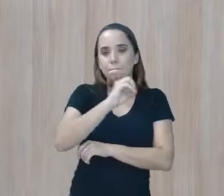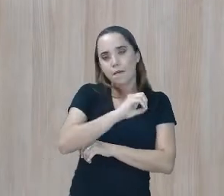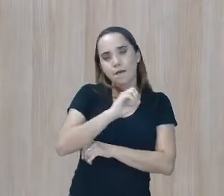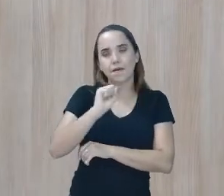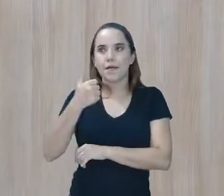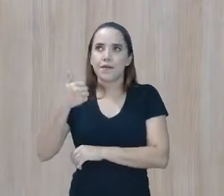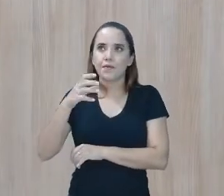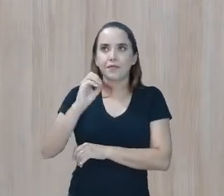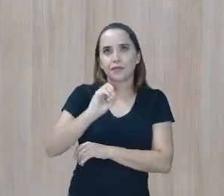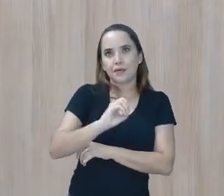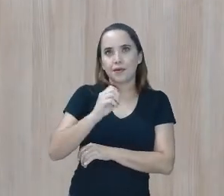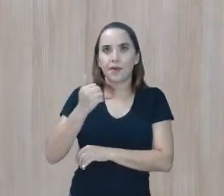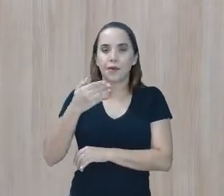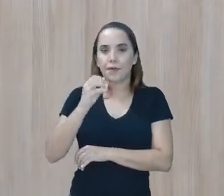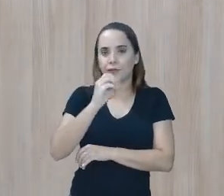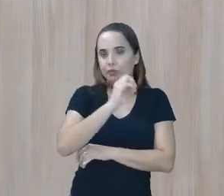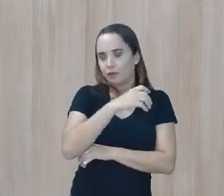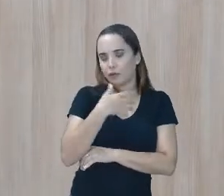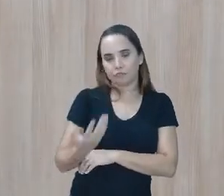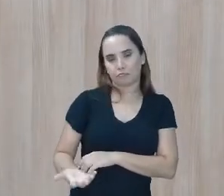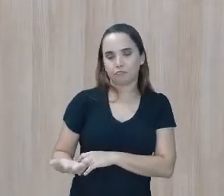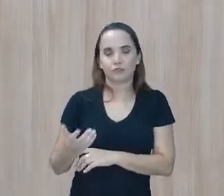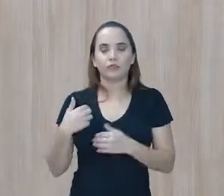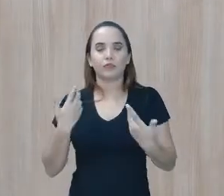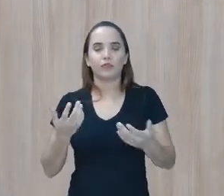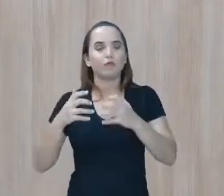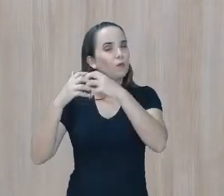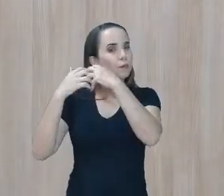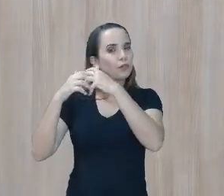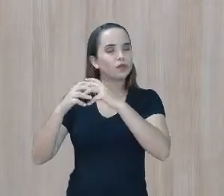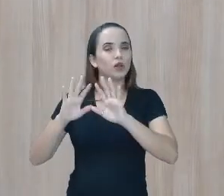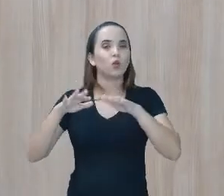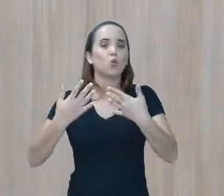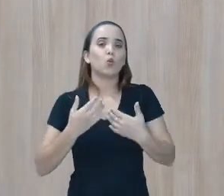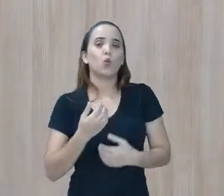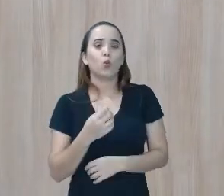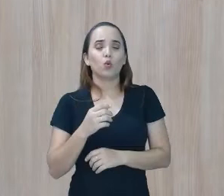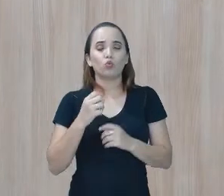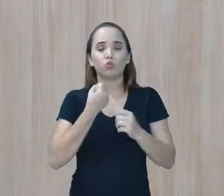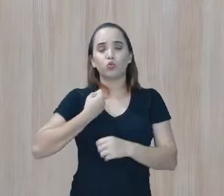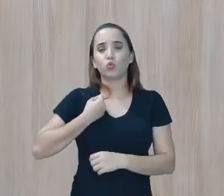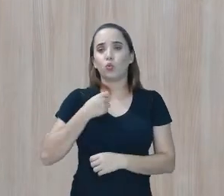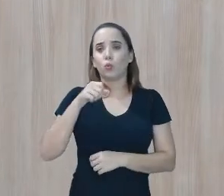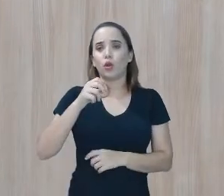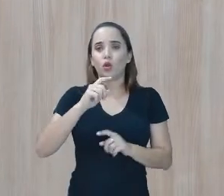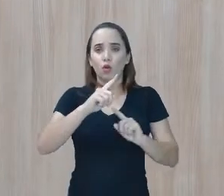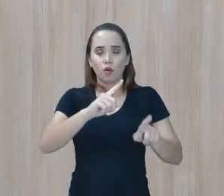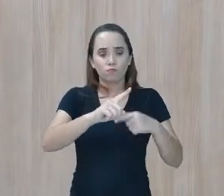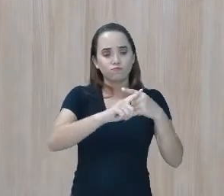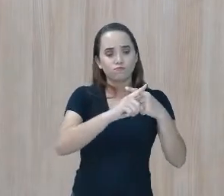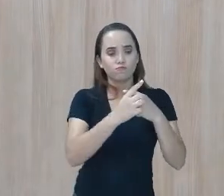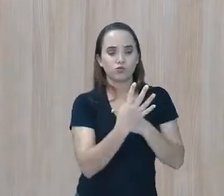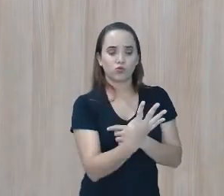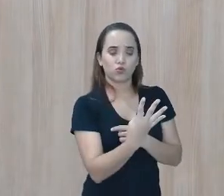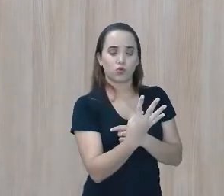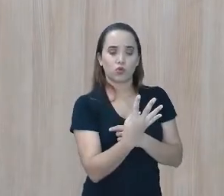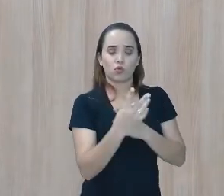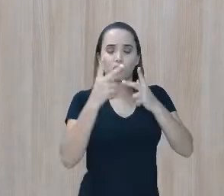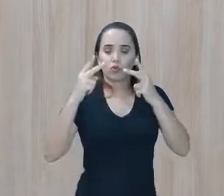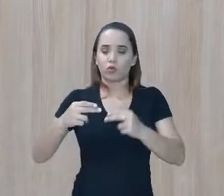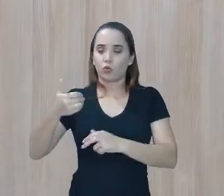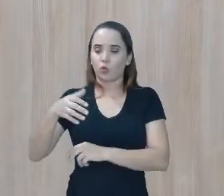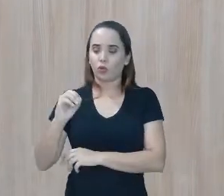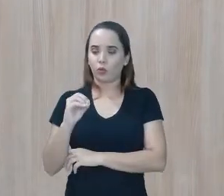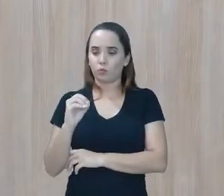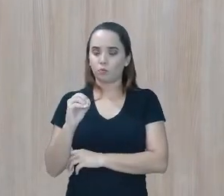em qual seria o número que eu multiplico 4 para dar o 10. Percebe que aí eu vou ter uma certa dificuldade. Vai existir